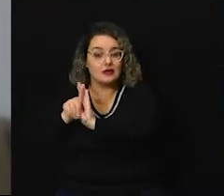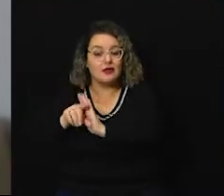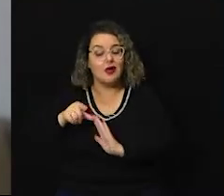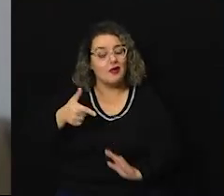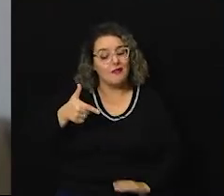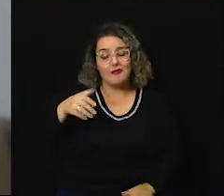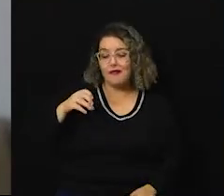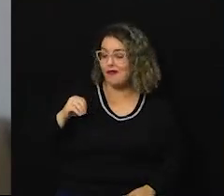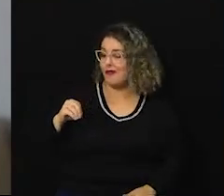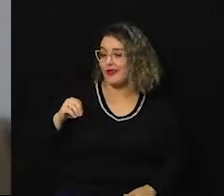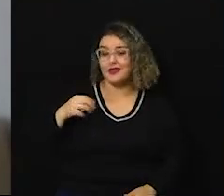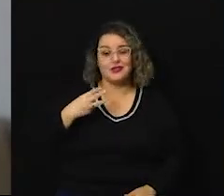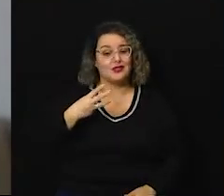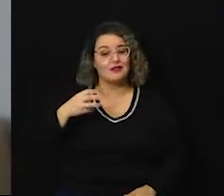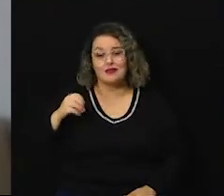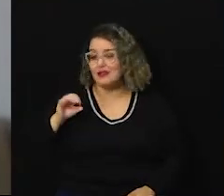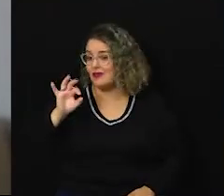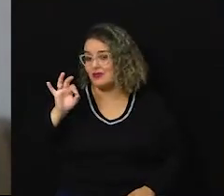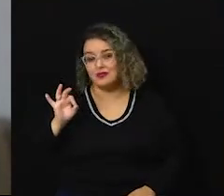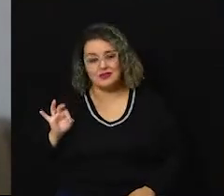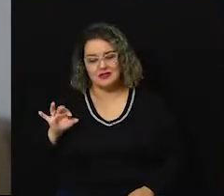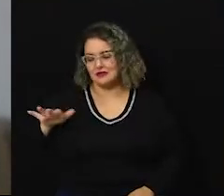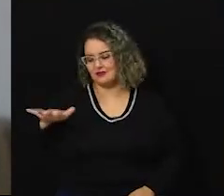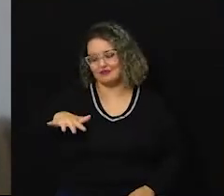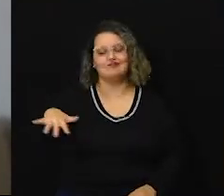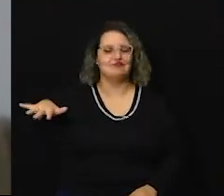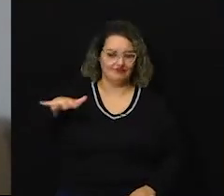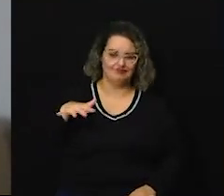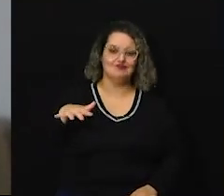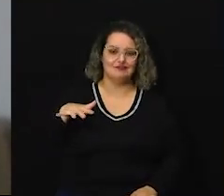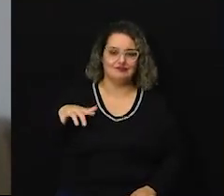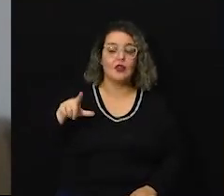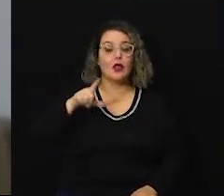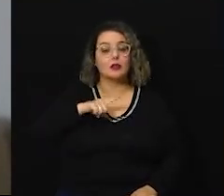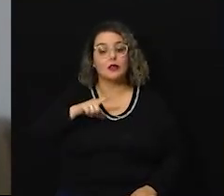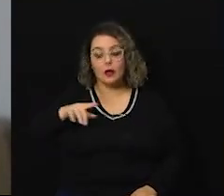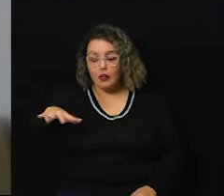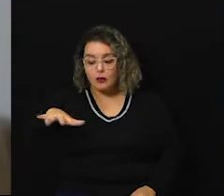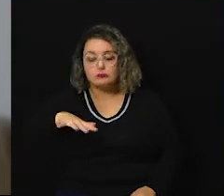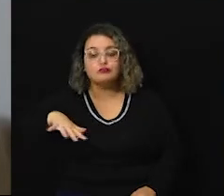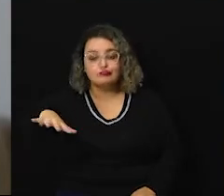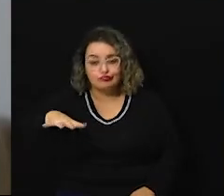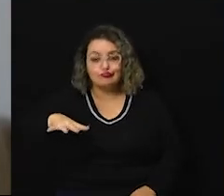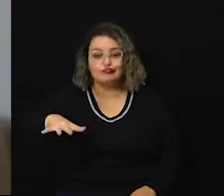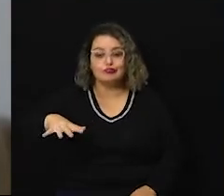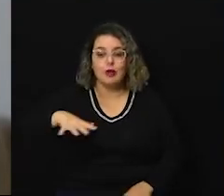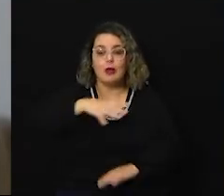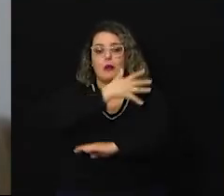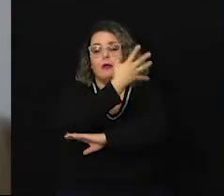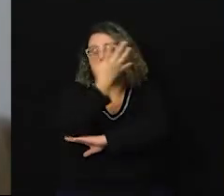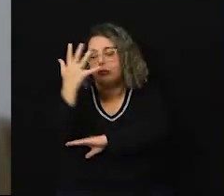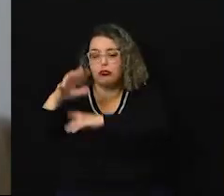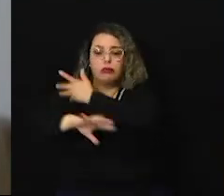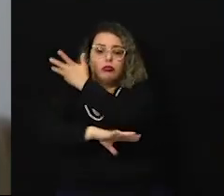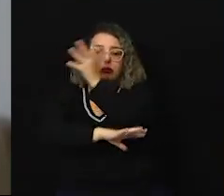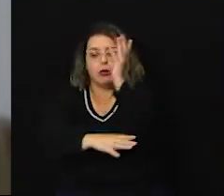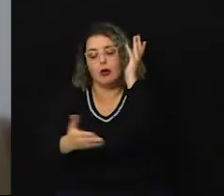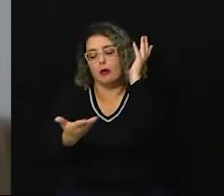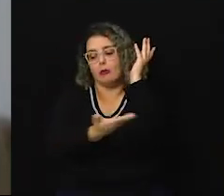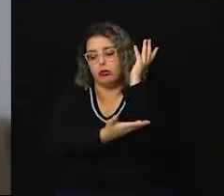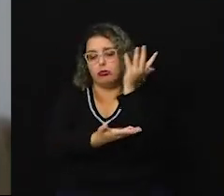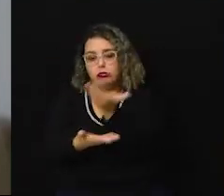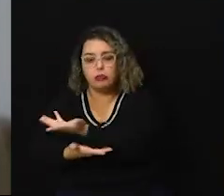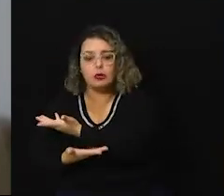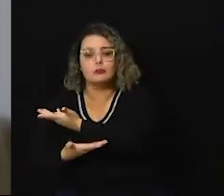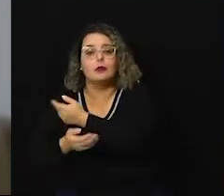20 a 35 por cento de reserva legal nesse Dilma então a gente ainda tem uma área passível de desmatamento legal no